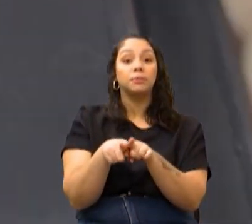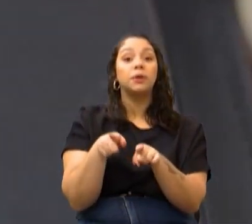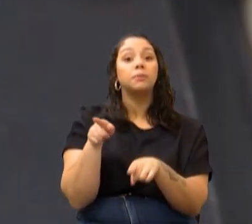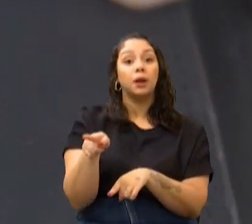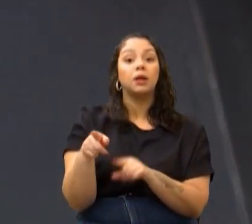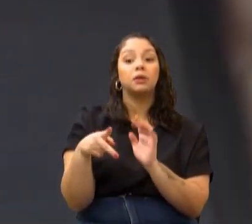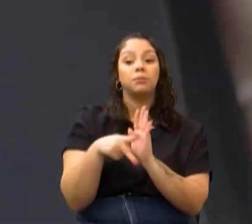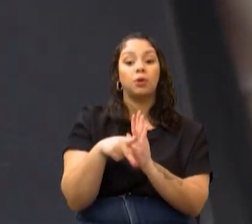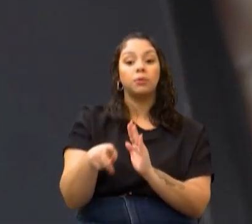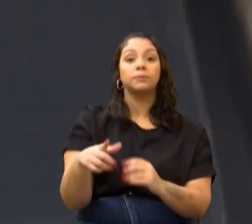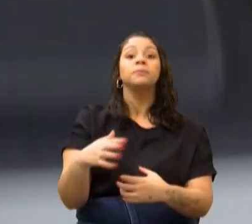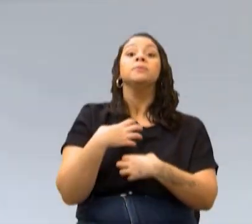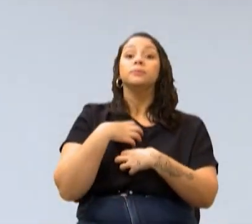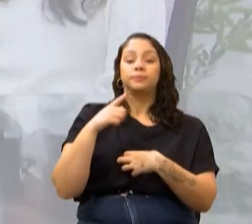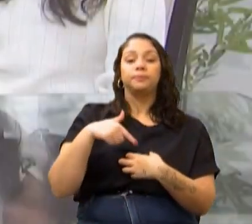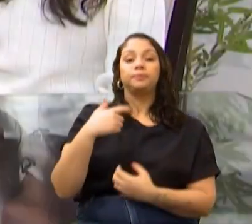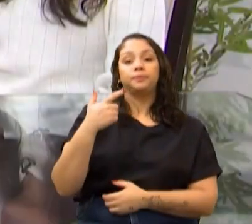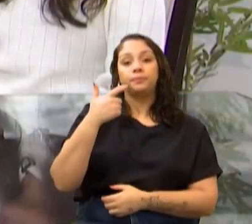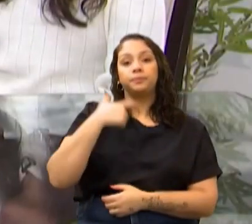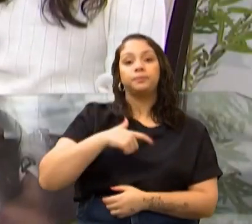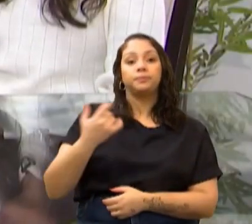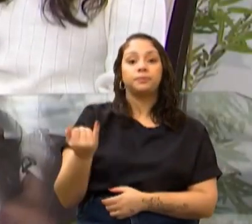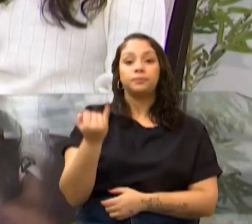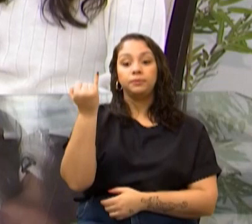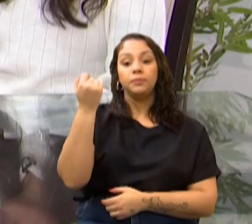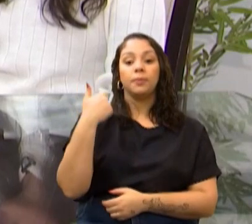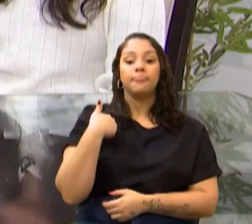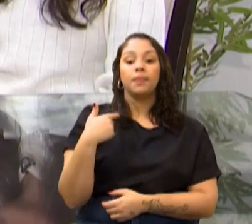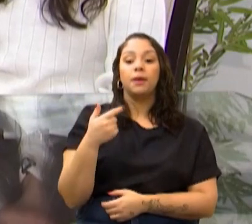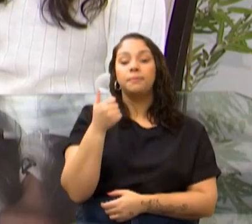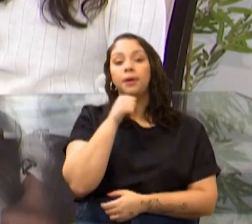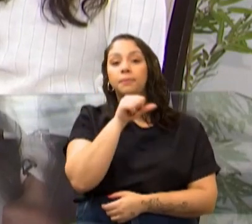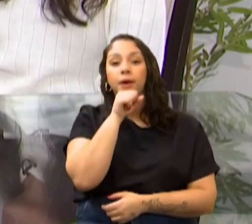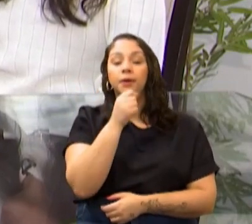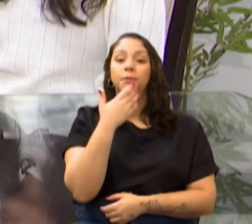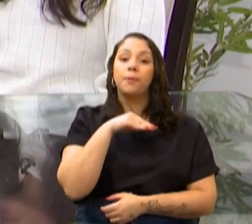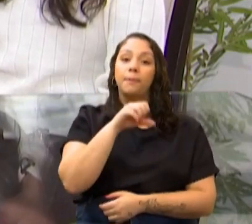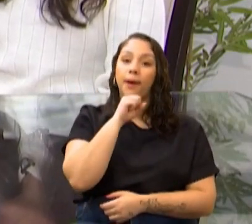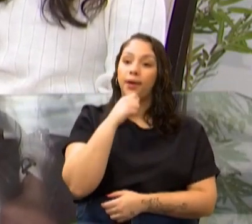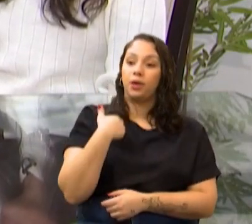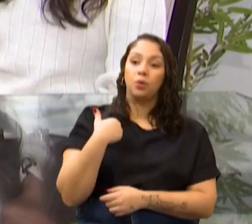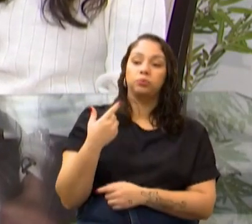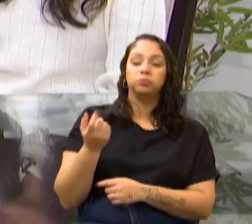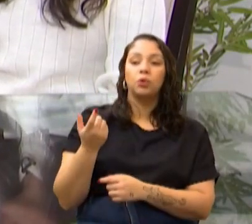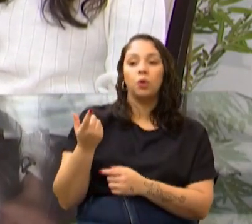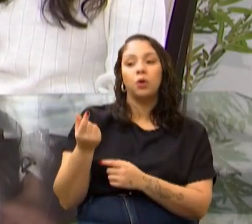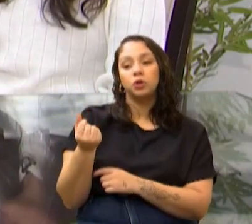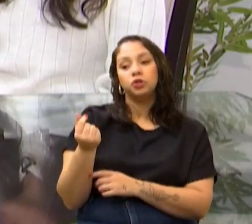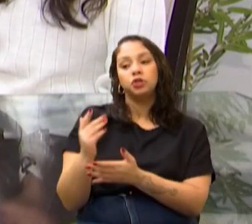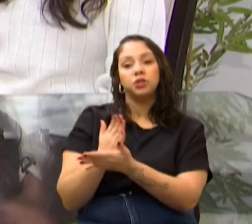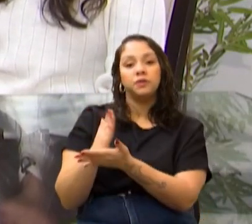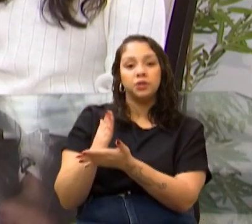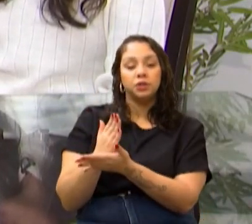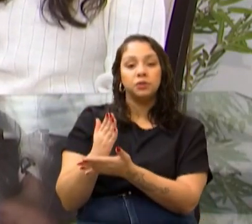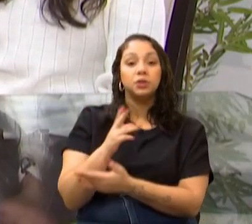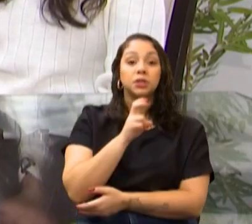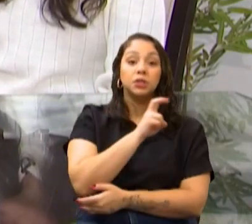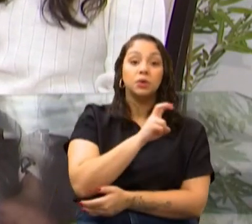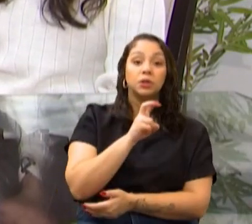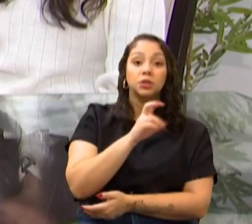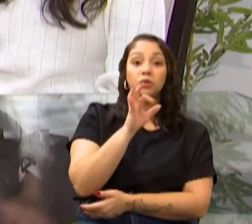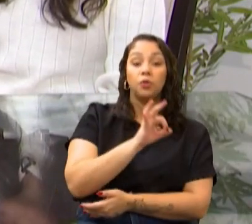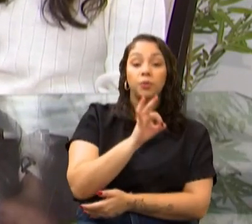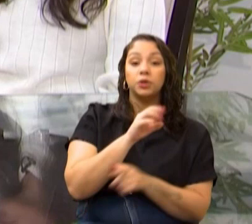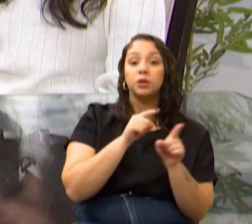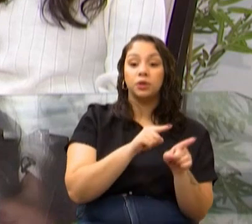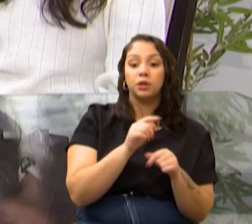importante até para ele mesmo, né? Se sentir importante, não estou dando gastos para o meu pai, para minha mãe e tal. Então, 55% a